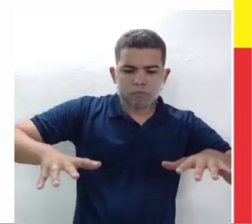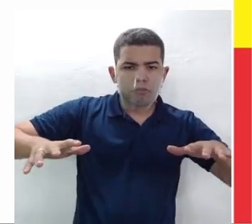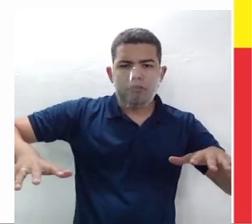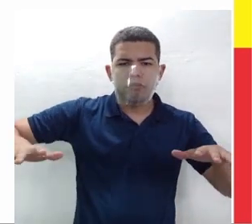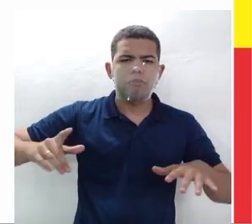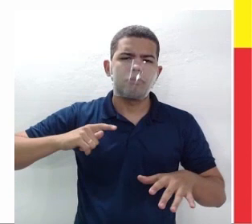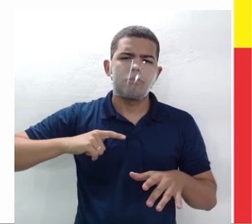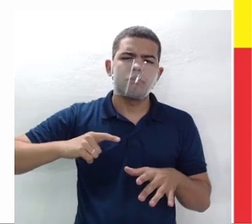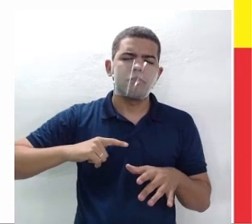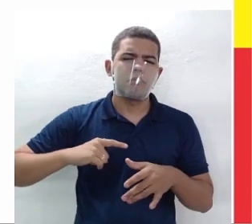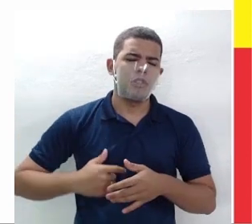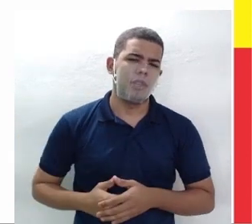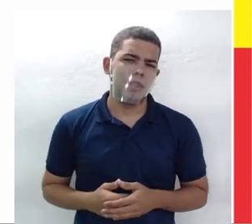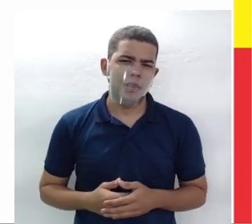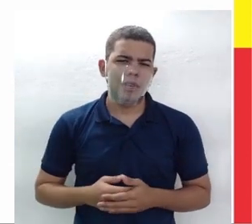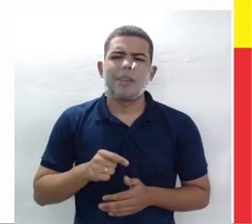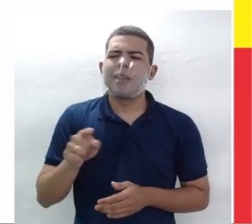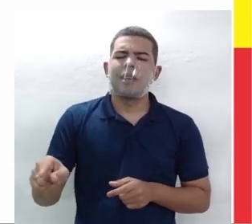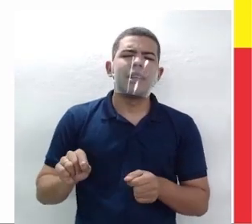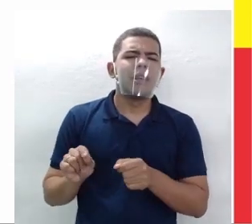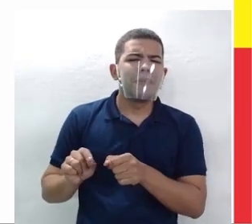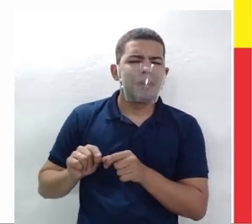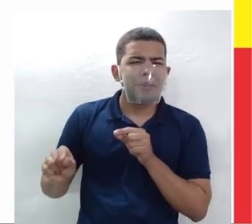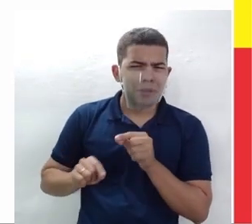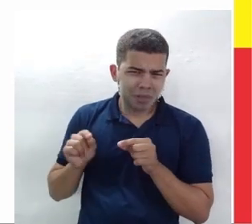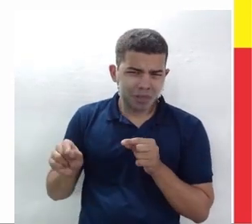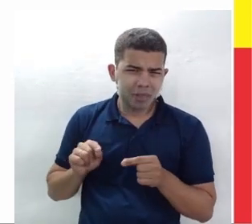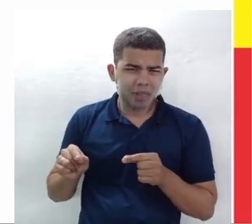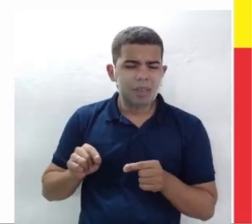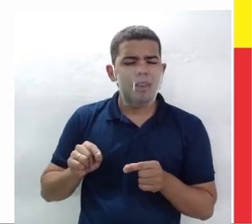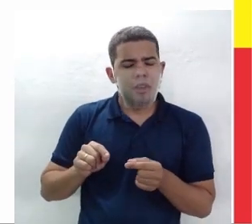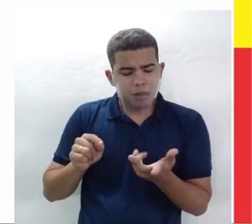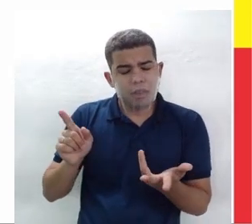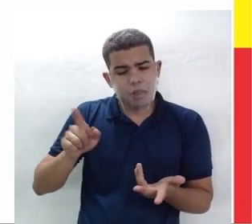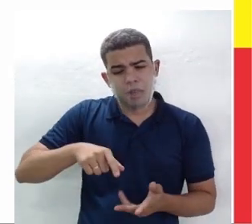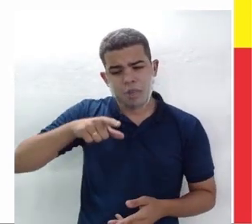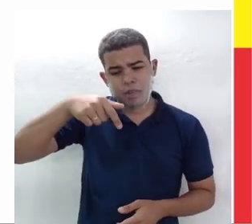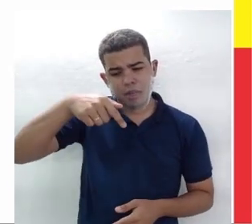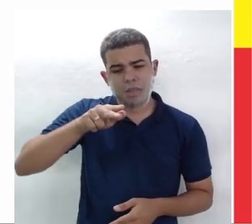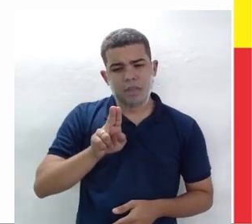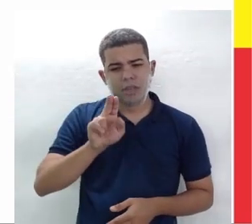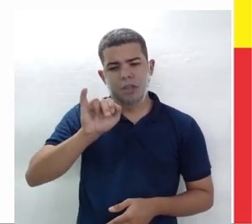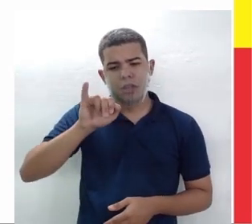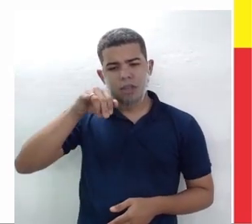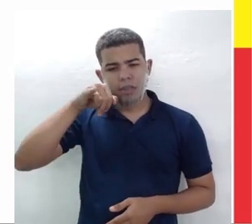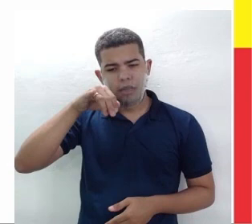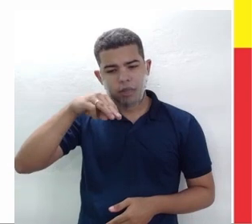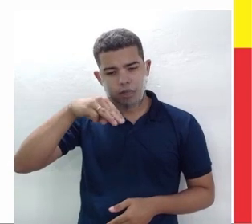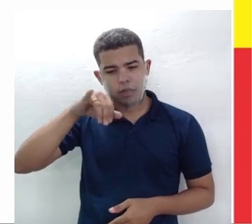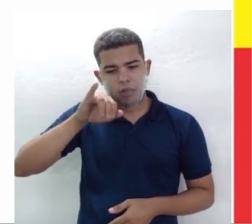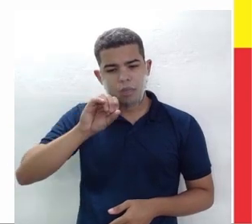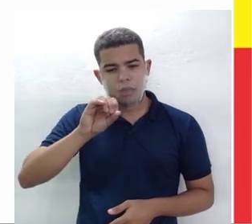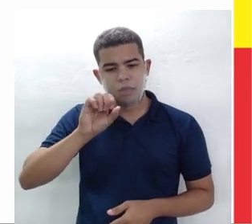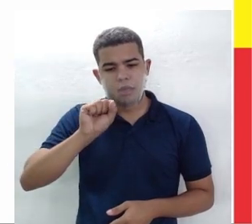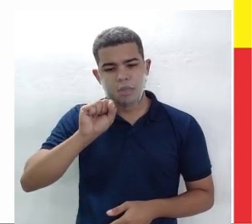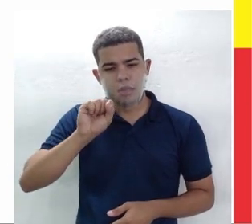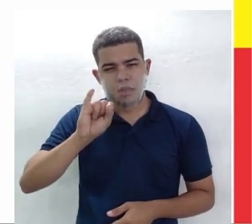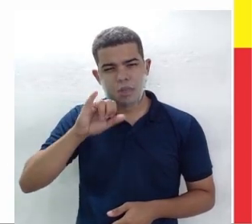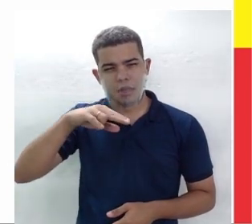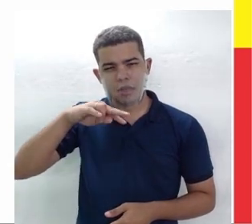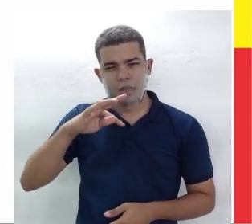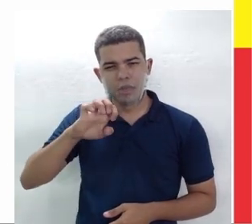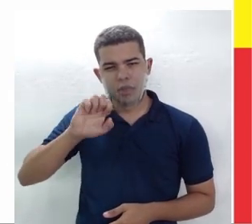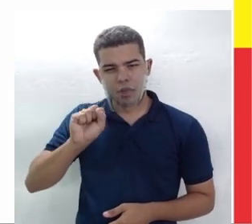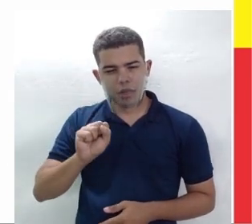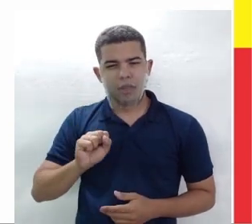estão realizando a quimiossíntese, ou seja, estão produzindo